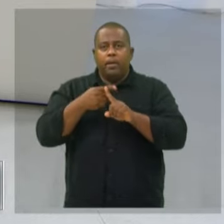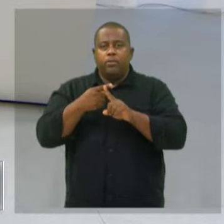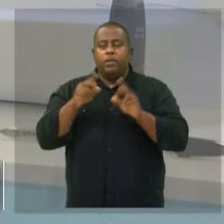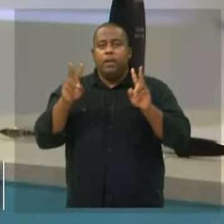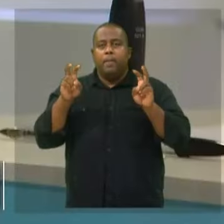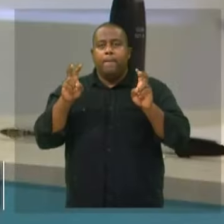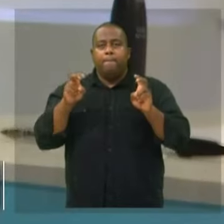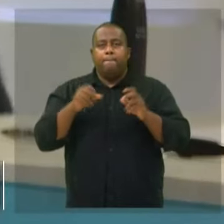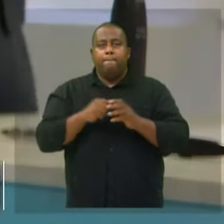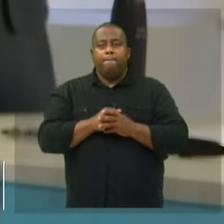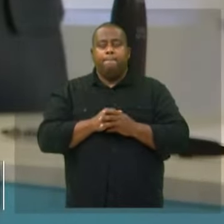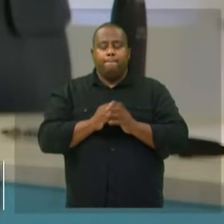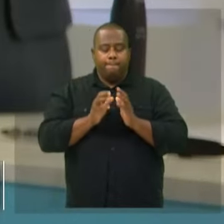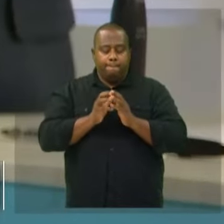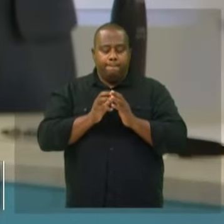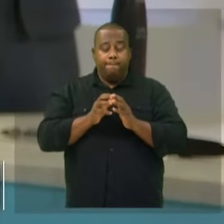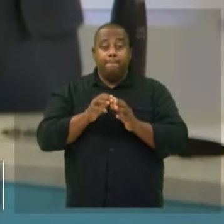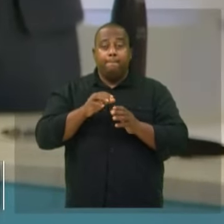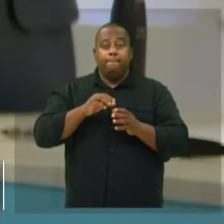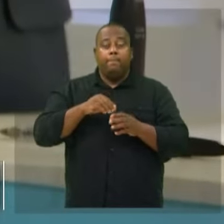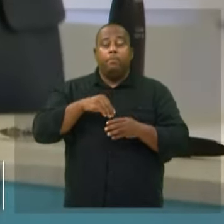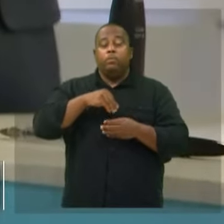tema embaralhando